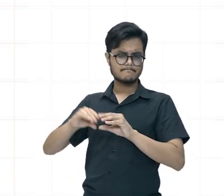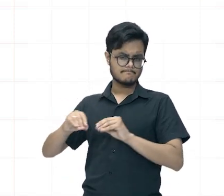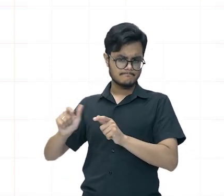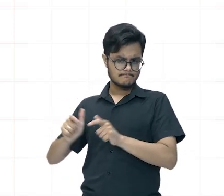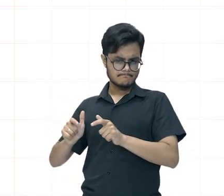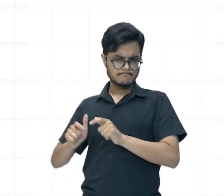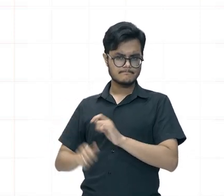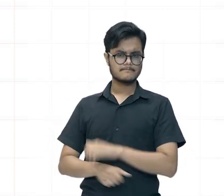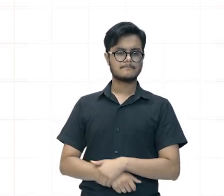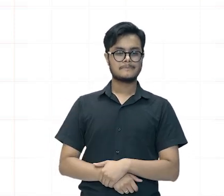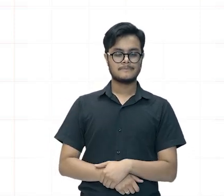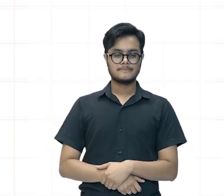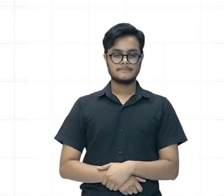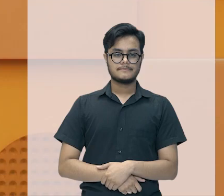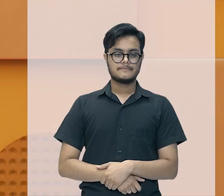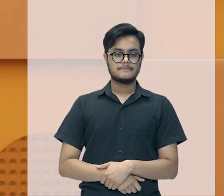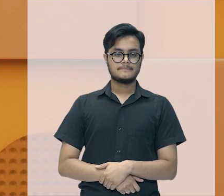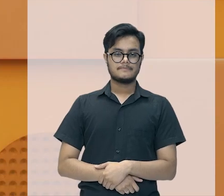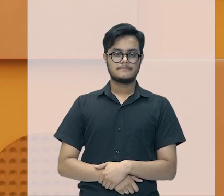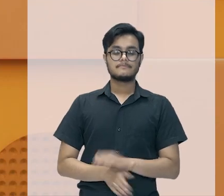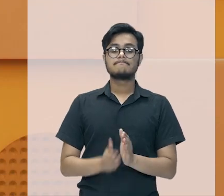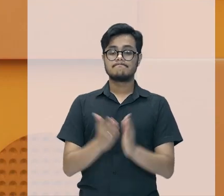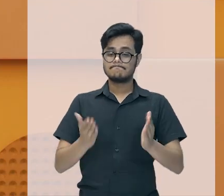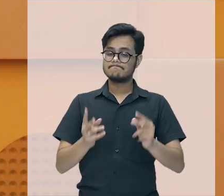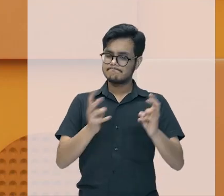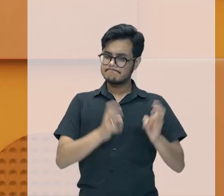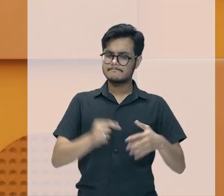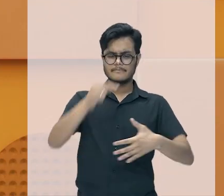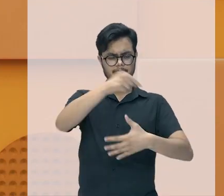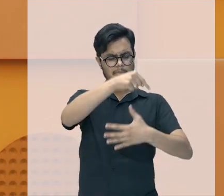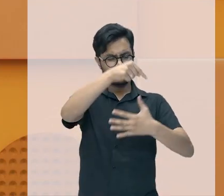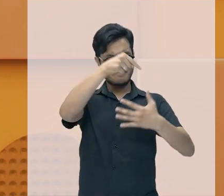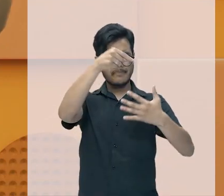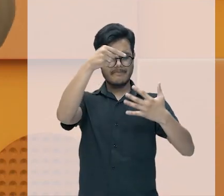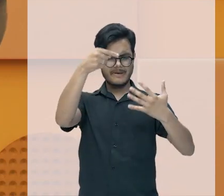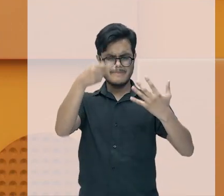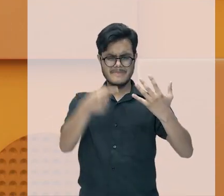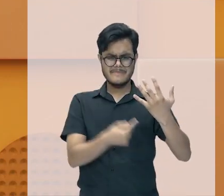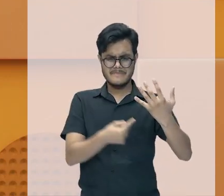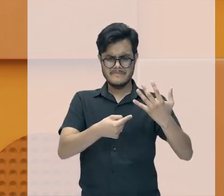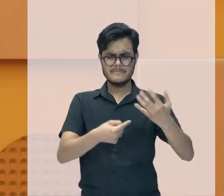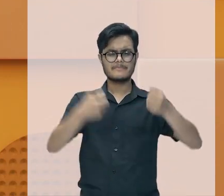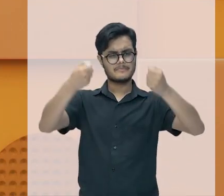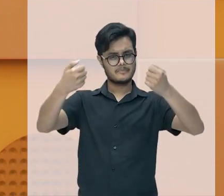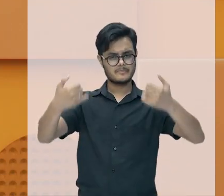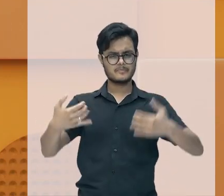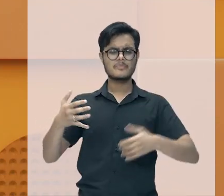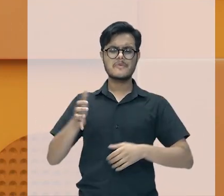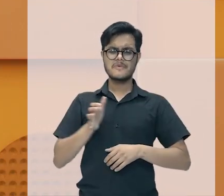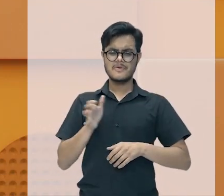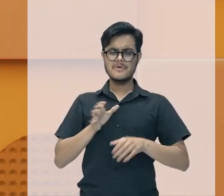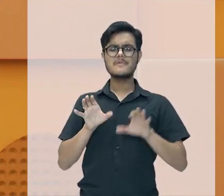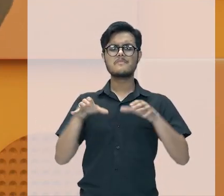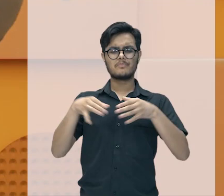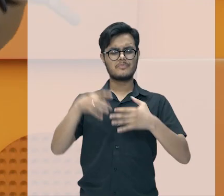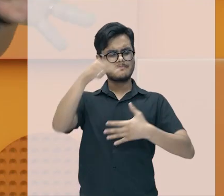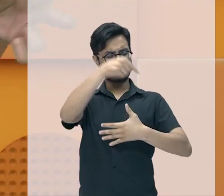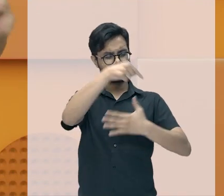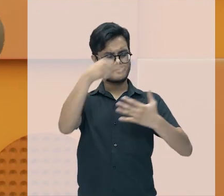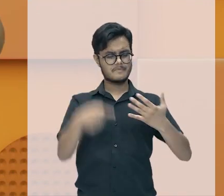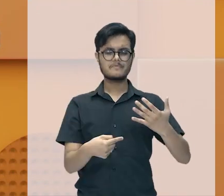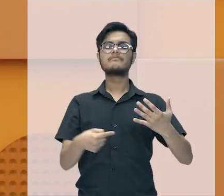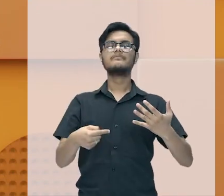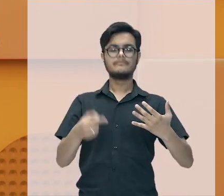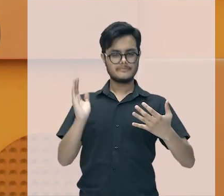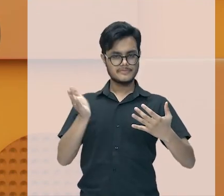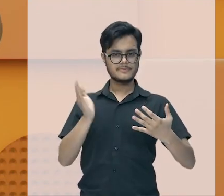fazendas ou sítios. Então, percebe aí toda uma estrutura. Quando a gente fala, então, sobre nobres, a gente está falando, então, sobre toda